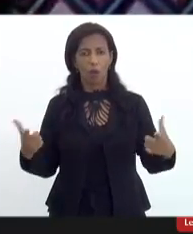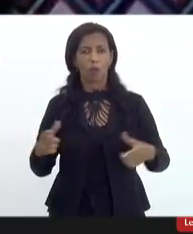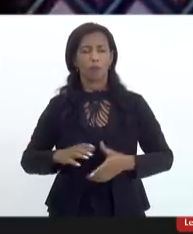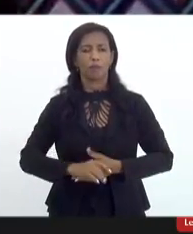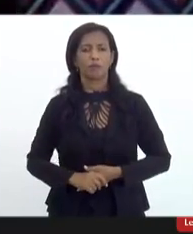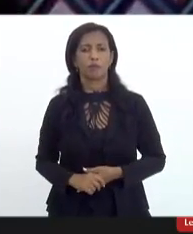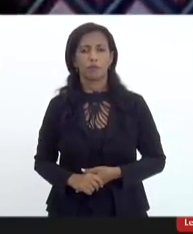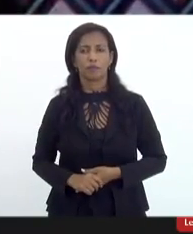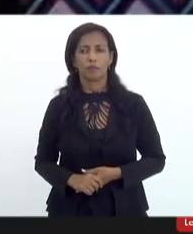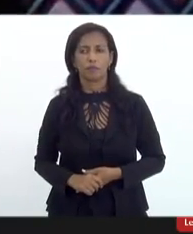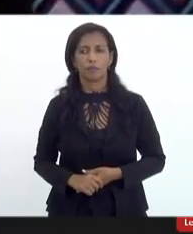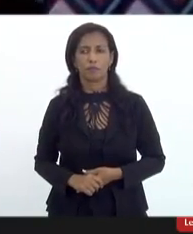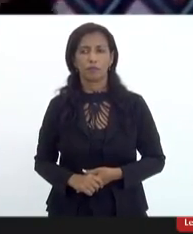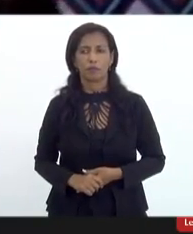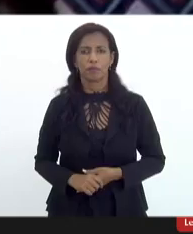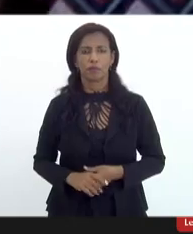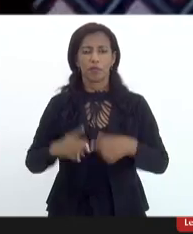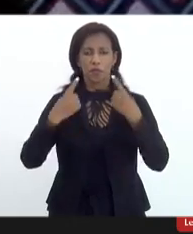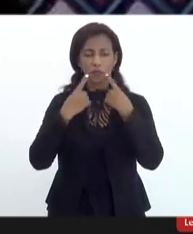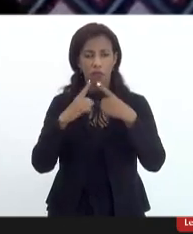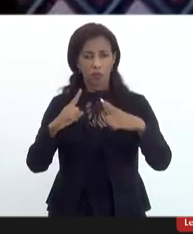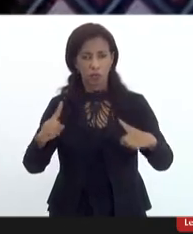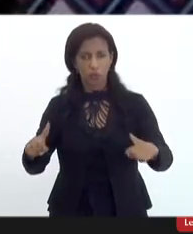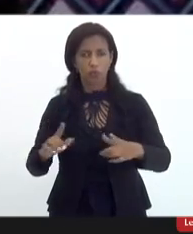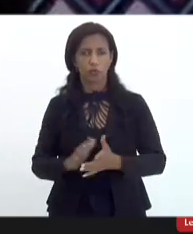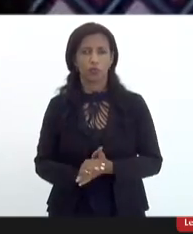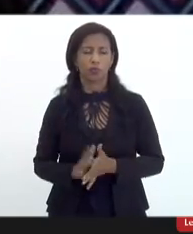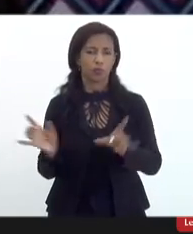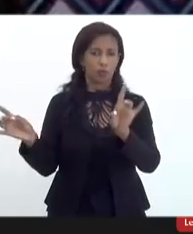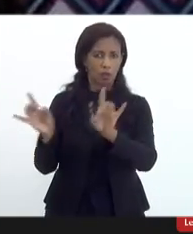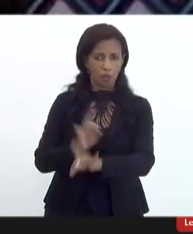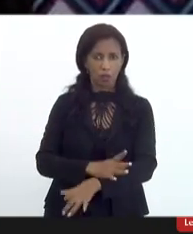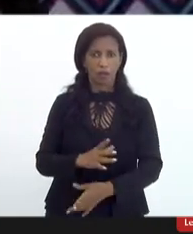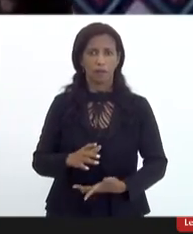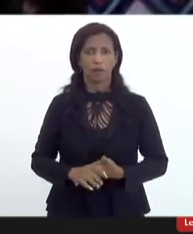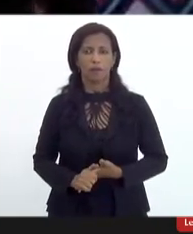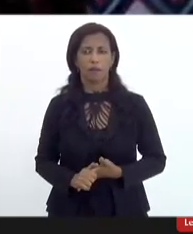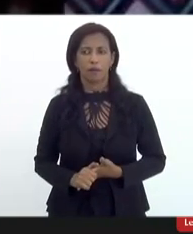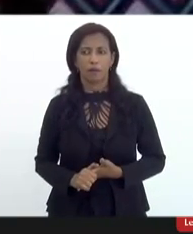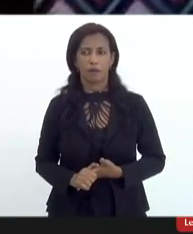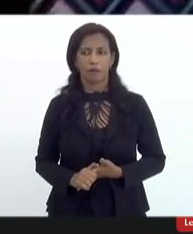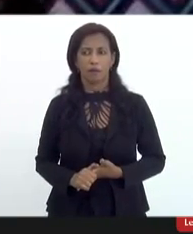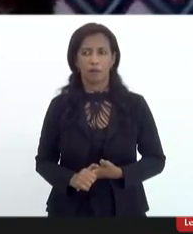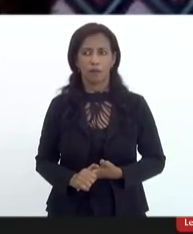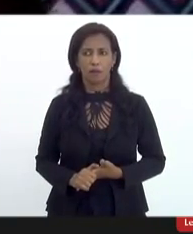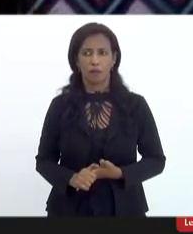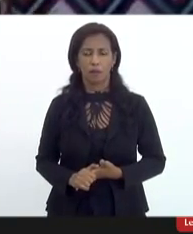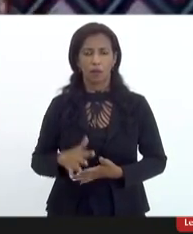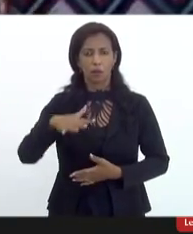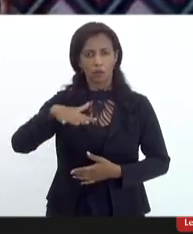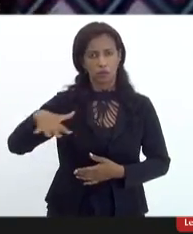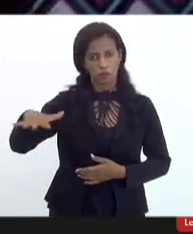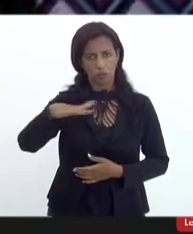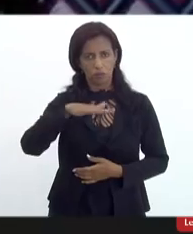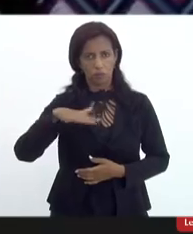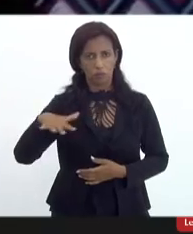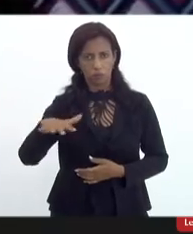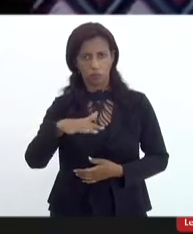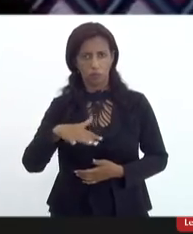reverberam esse discurso que acaba incidindo no território,